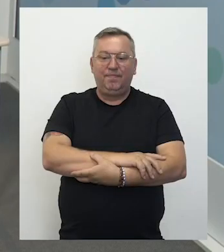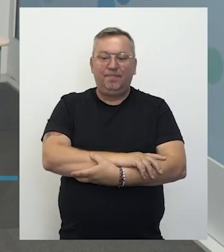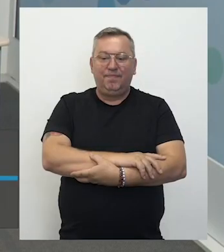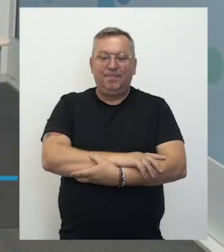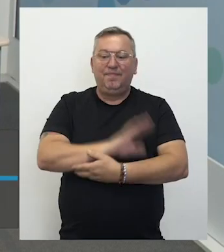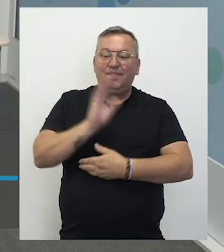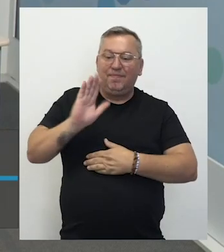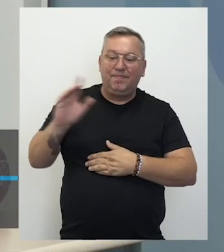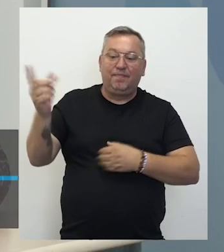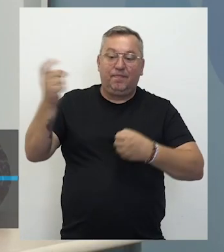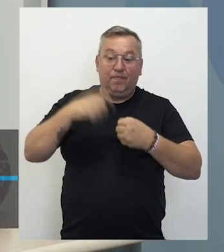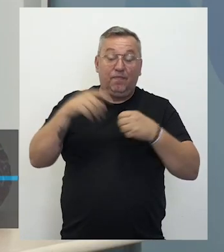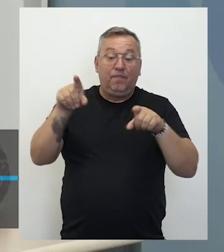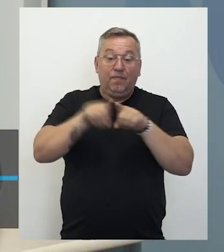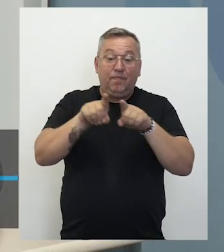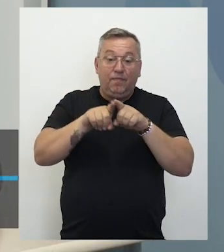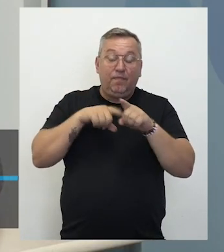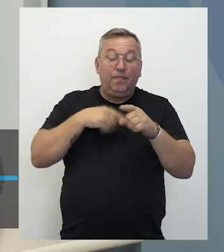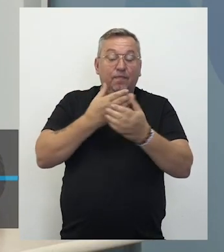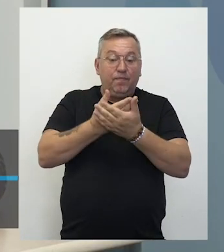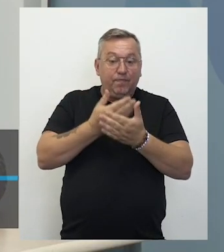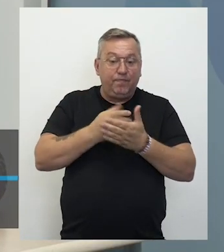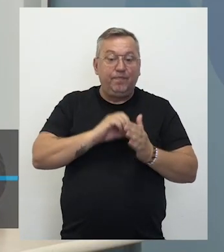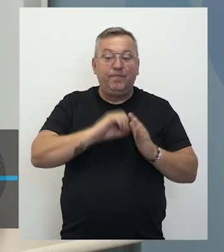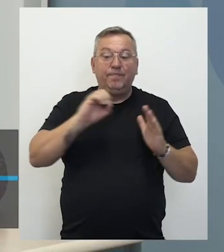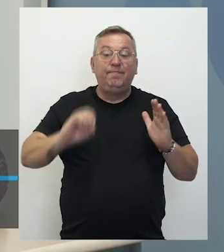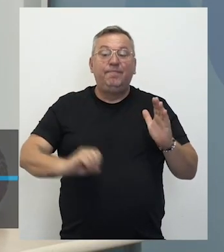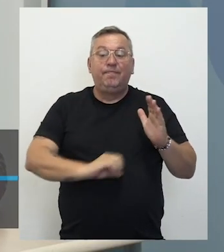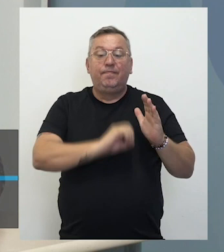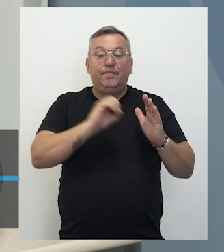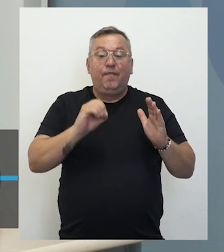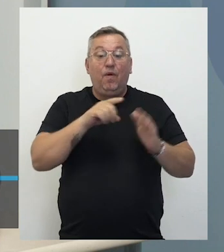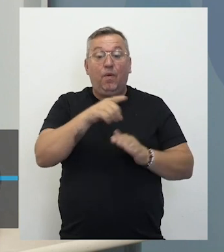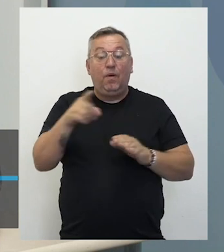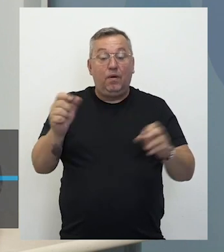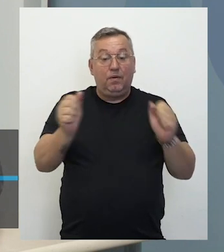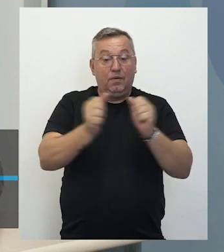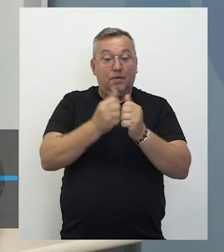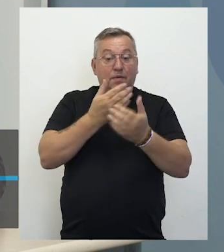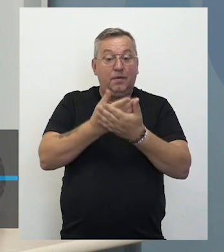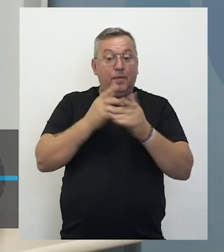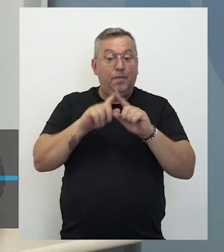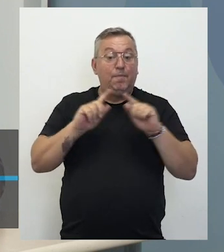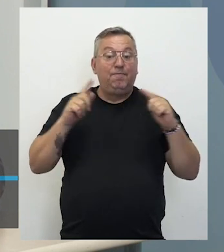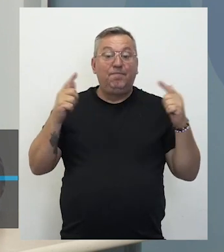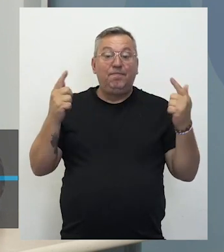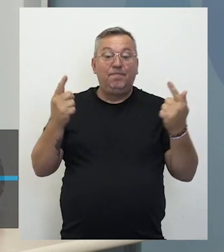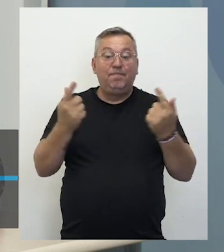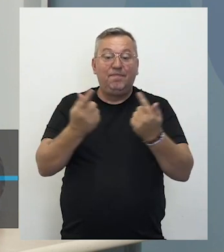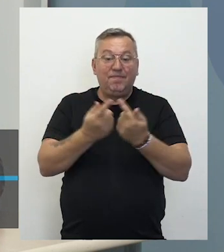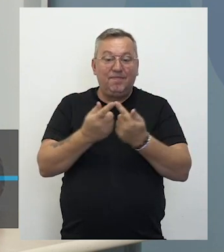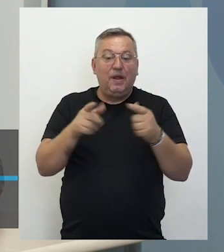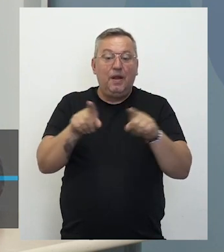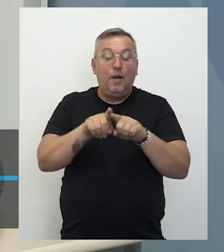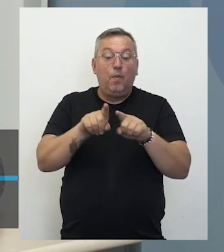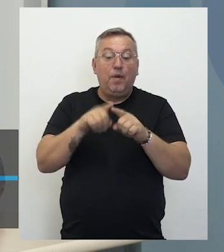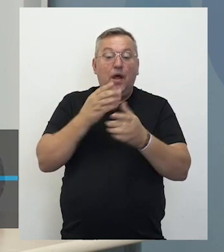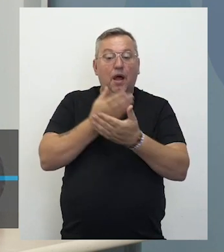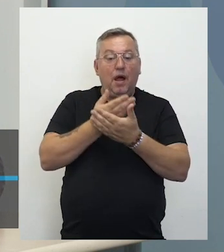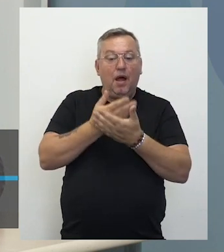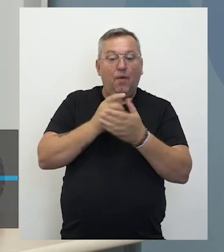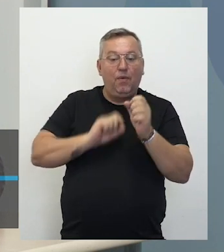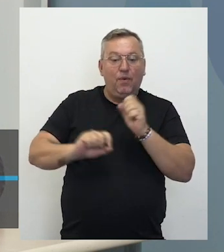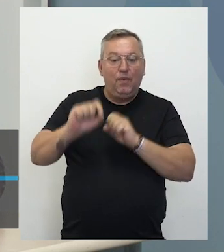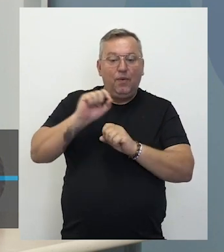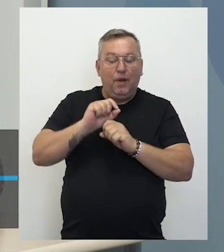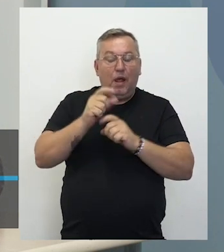Olá, voltamos aqui para o estúdio do Centro de Mídia de São Paulo. Você está conosco na aula de Geografia e o tema da aula de hoje é setores